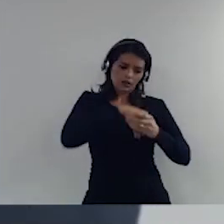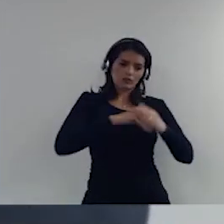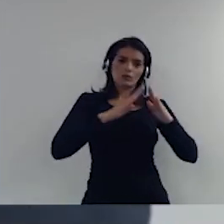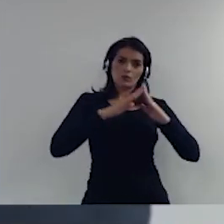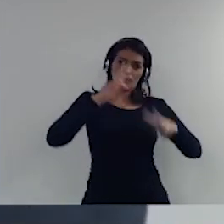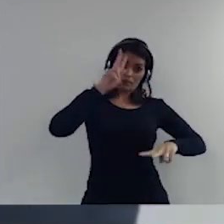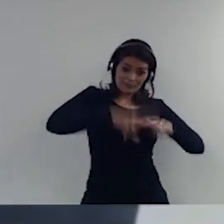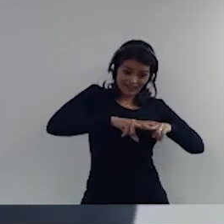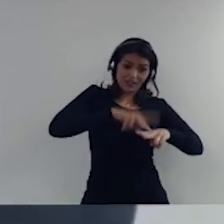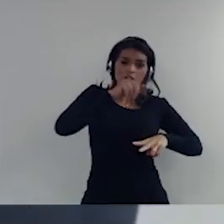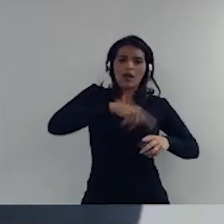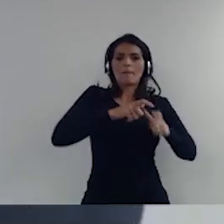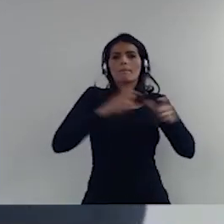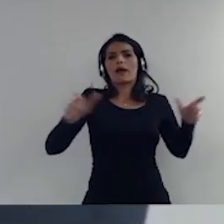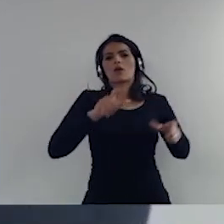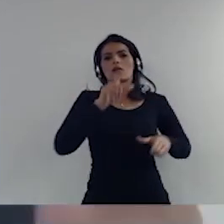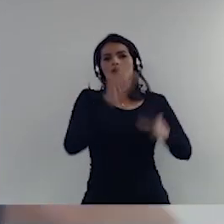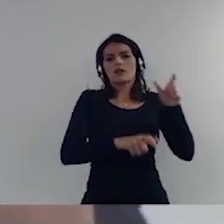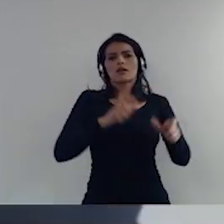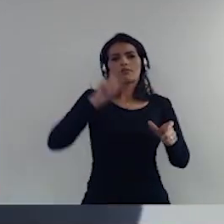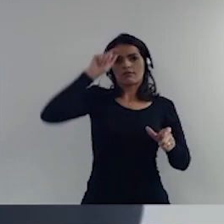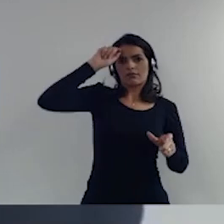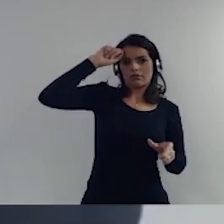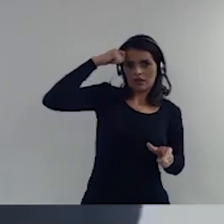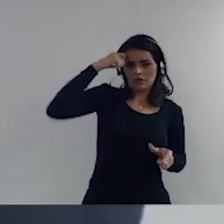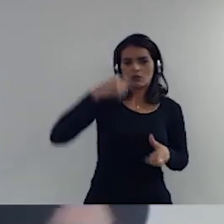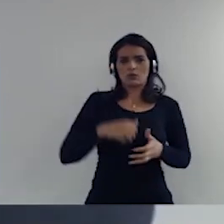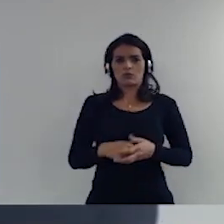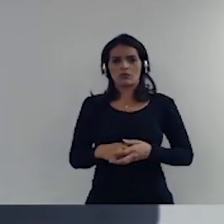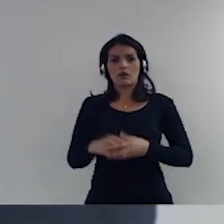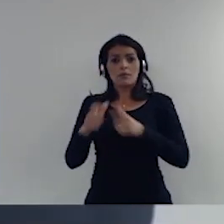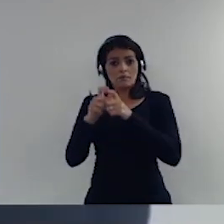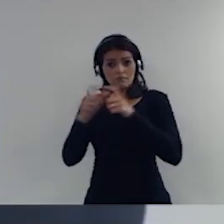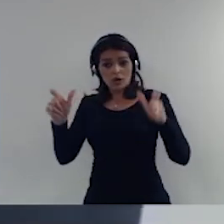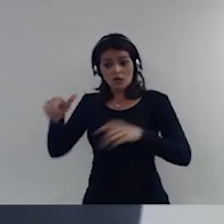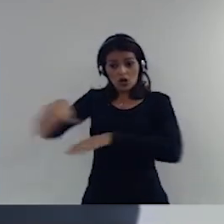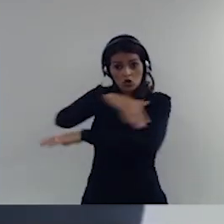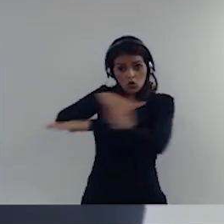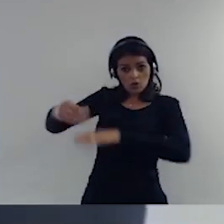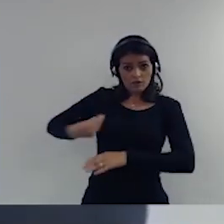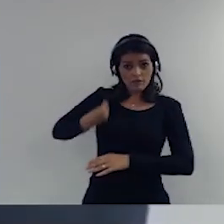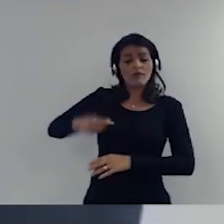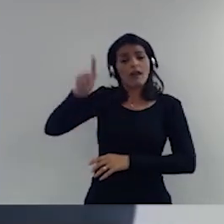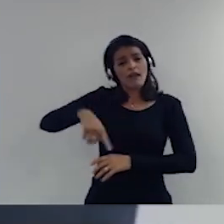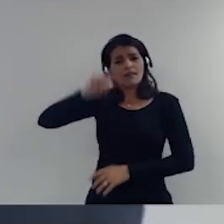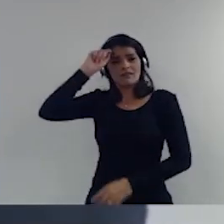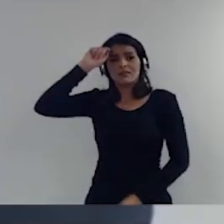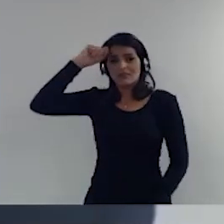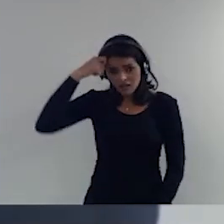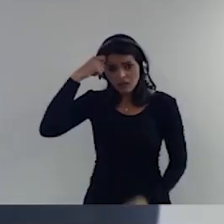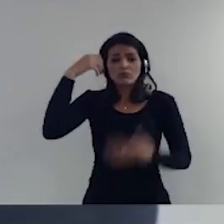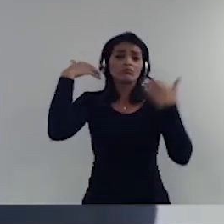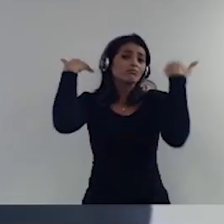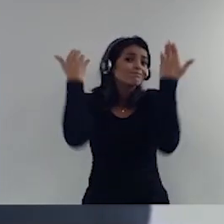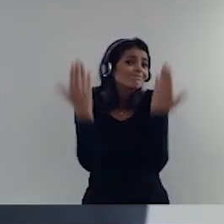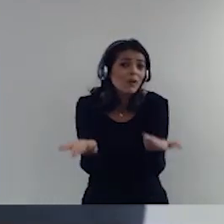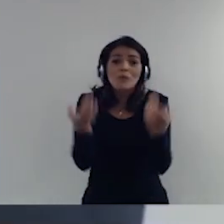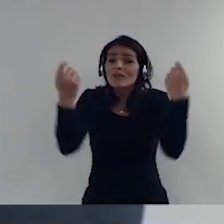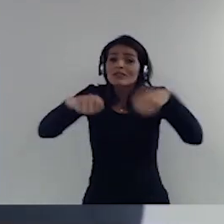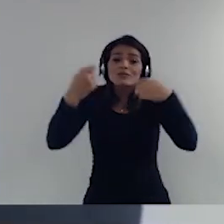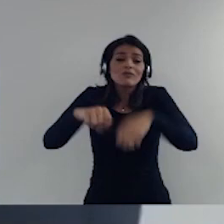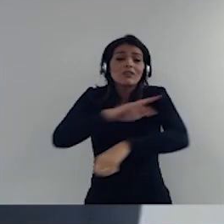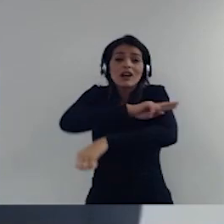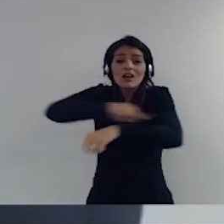população negra, a gente verifica a população em situação de rua majoritariamente negra, então não tem como a gente falar isso sem falar sobre o